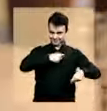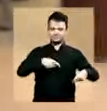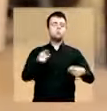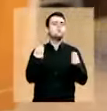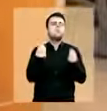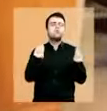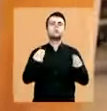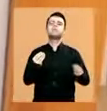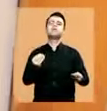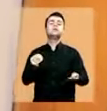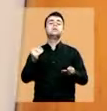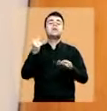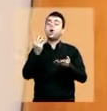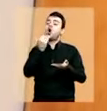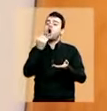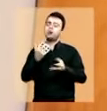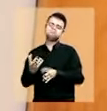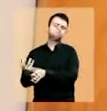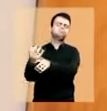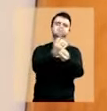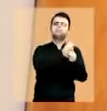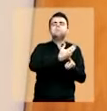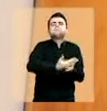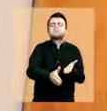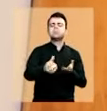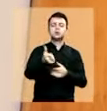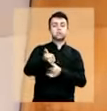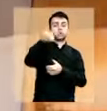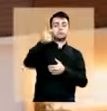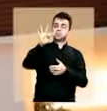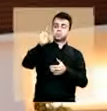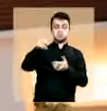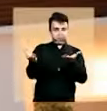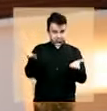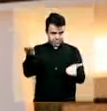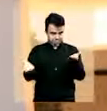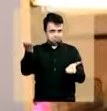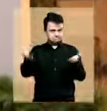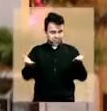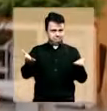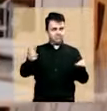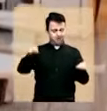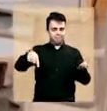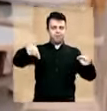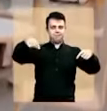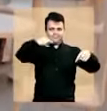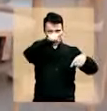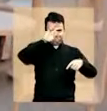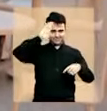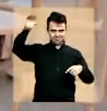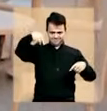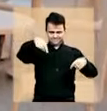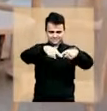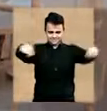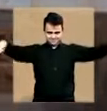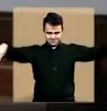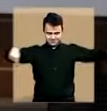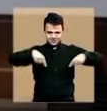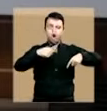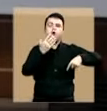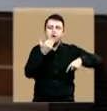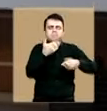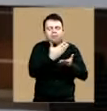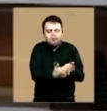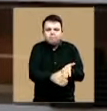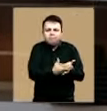são geradas 12 toneladas de lixo orgânico por mês. Boa parte vem daqui, da praça de alimentação. São